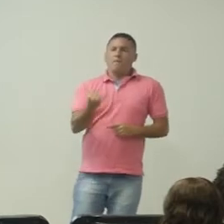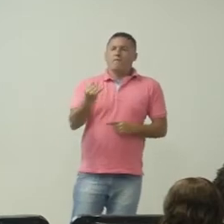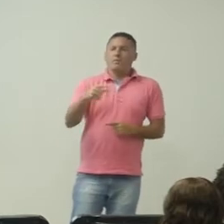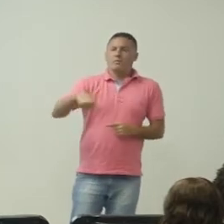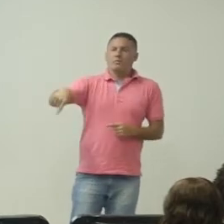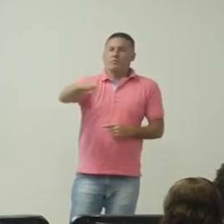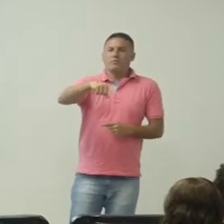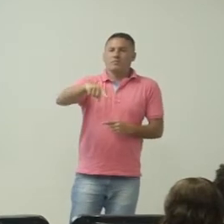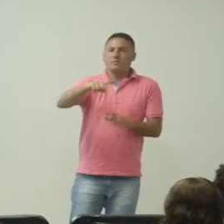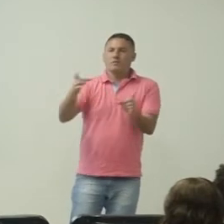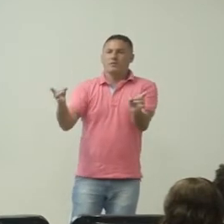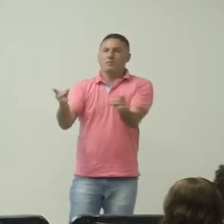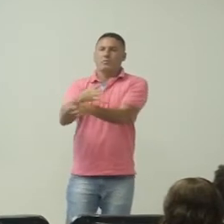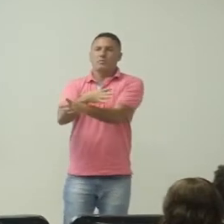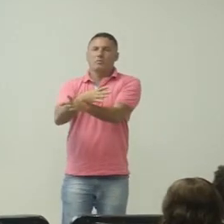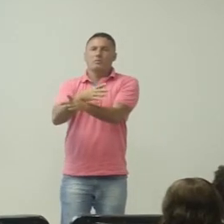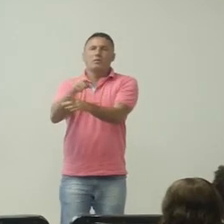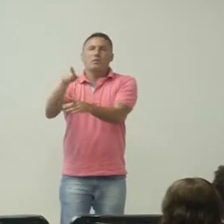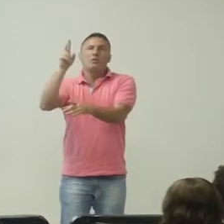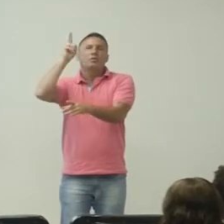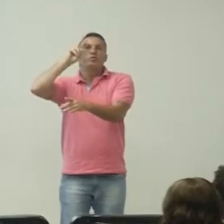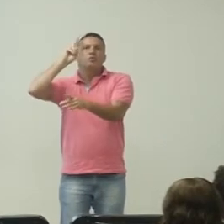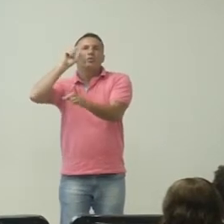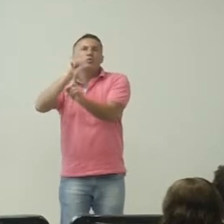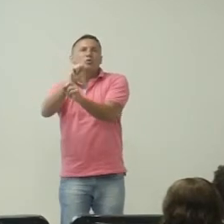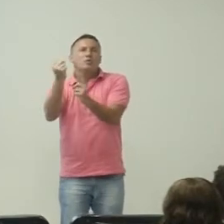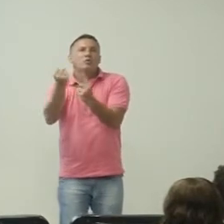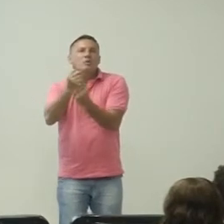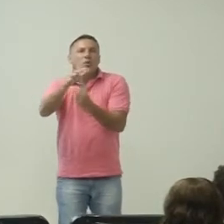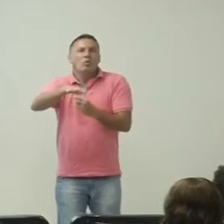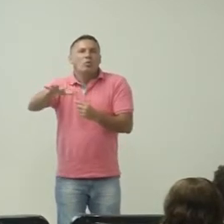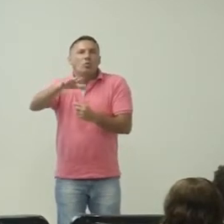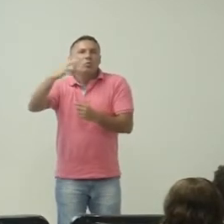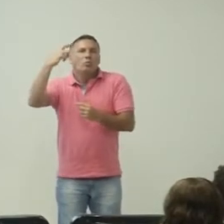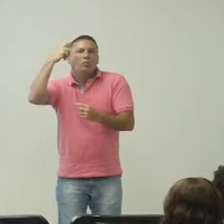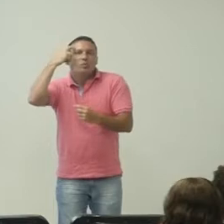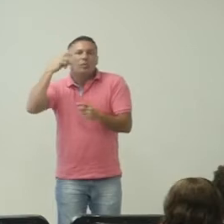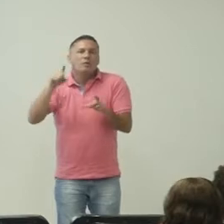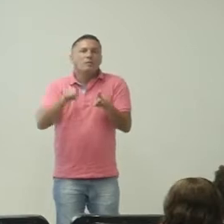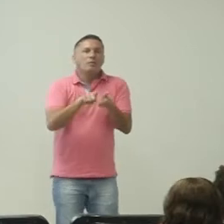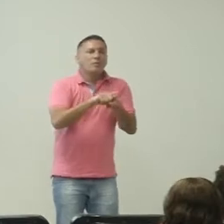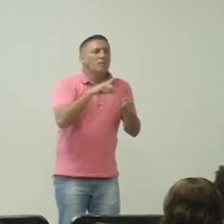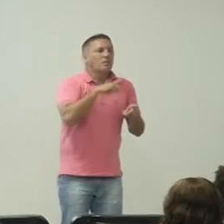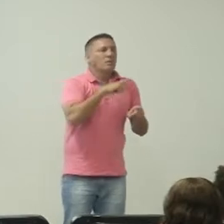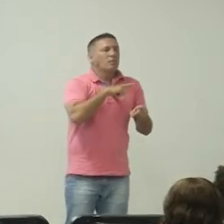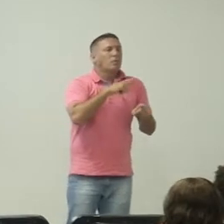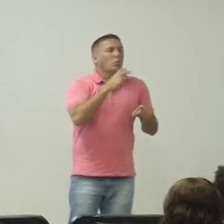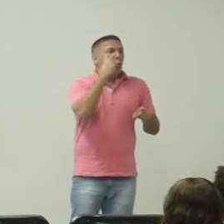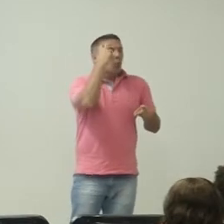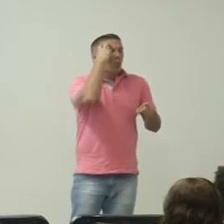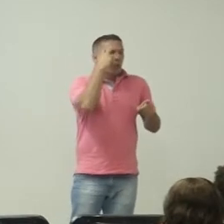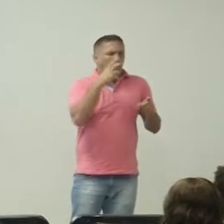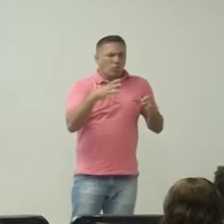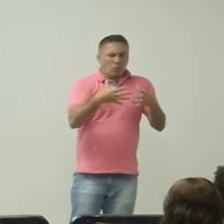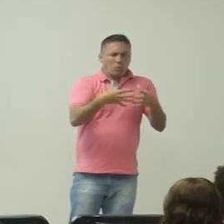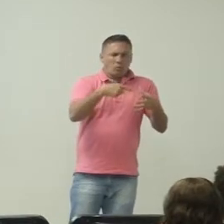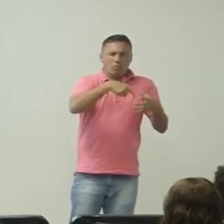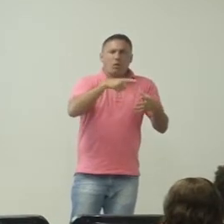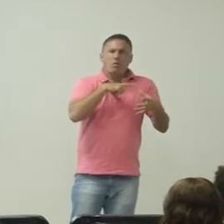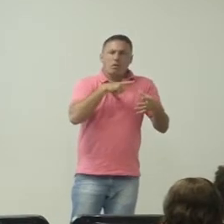as hierarquias socioculturais e também diferencia as pessoas no interior de uma mesma cultura. Pode